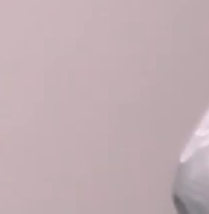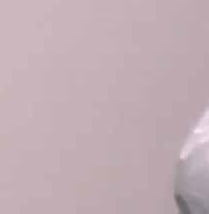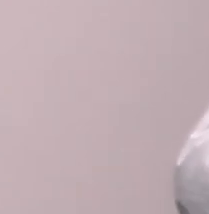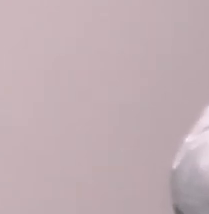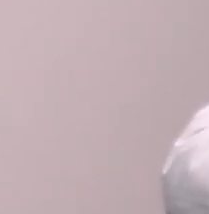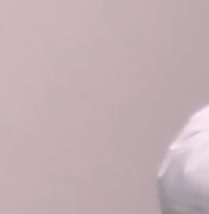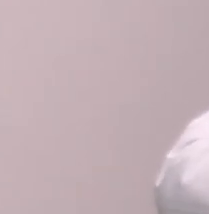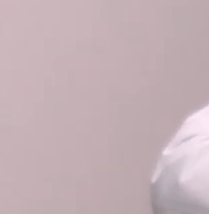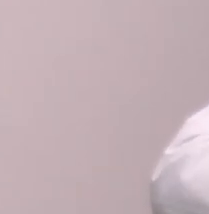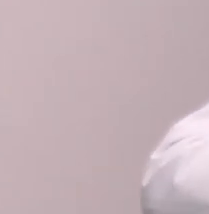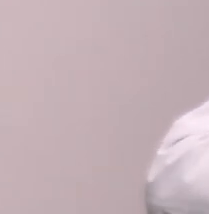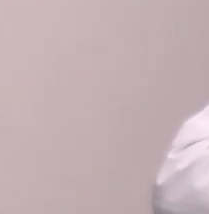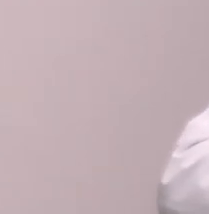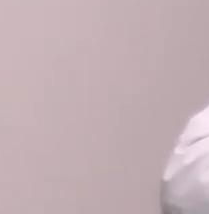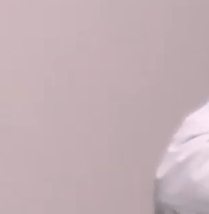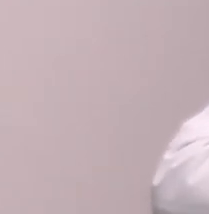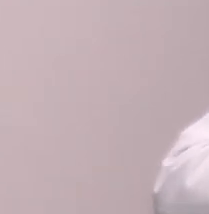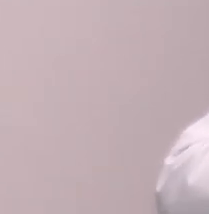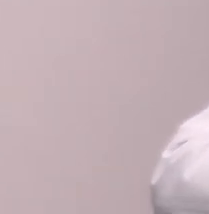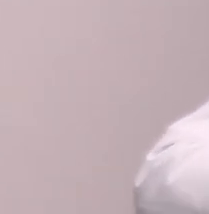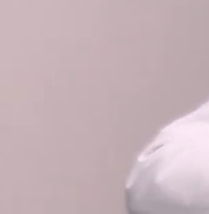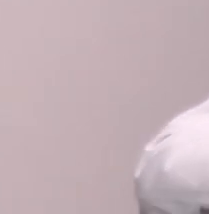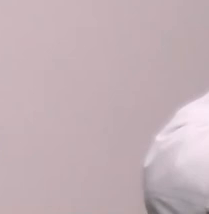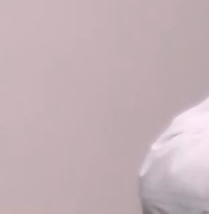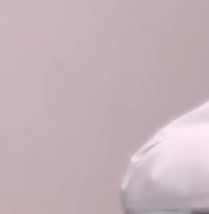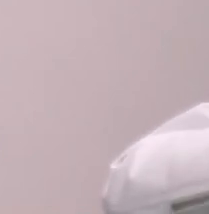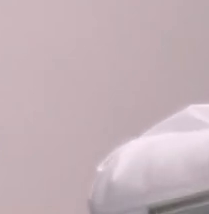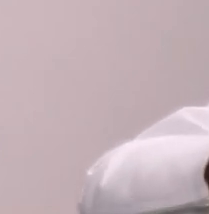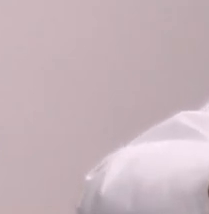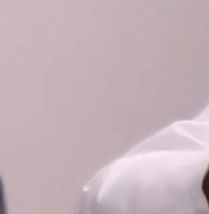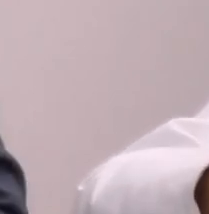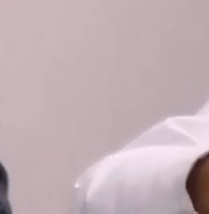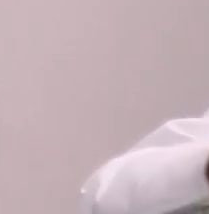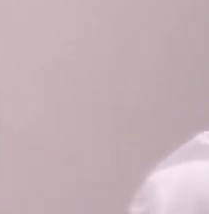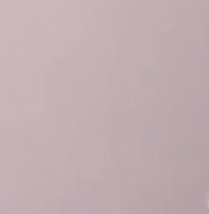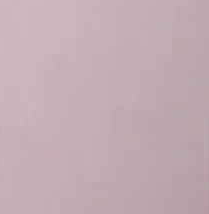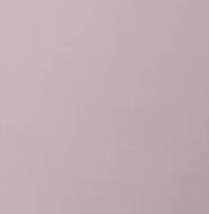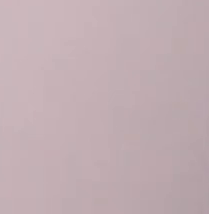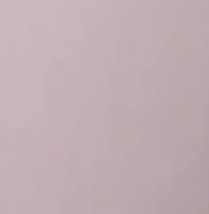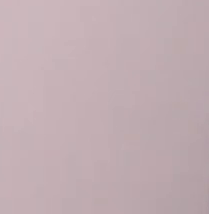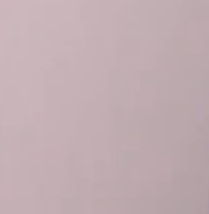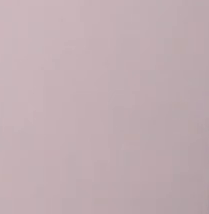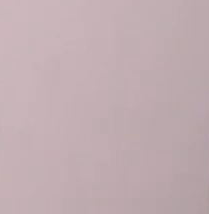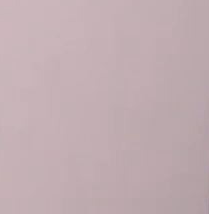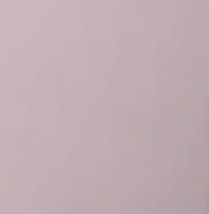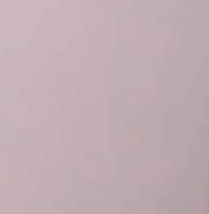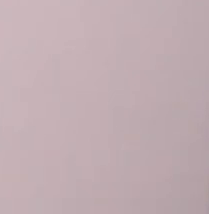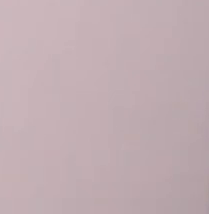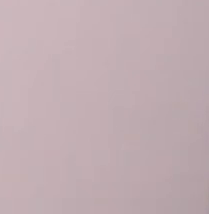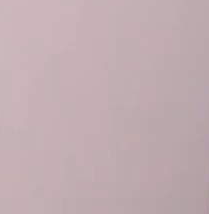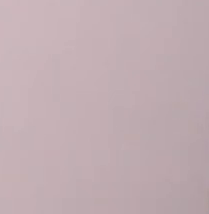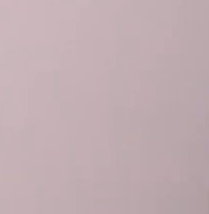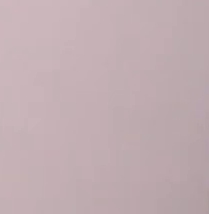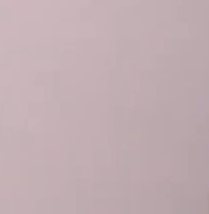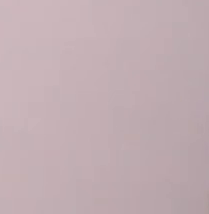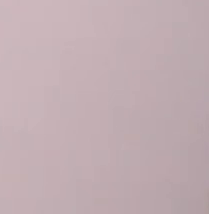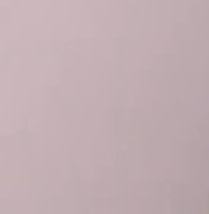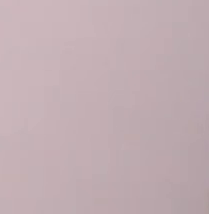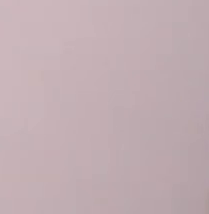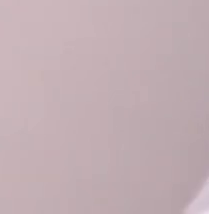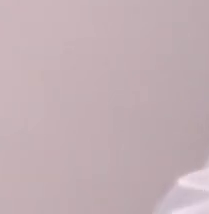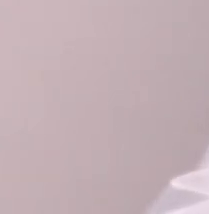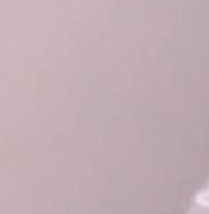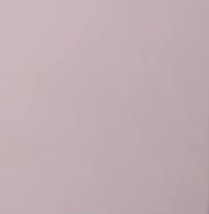vamos a passar a ter somente duas. Evidentemente, isso é algo que tem que nos preocupar. Evidentemente, isso é algo que tem que nos fazer